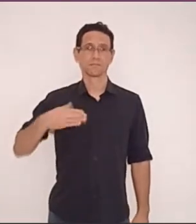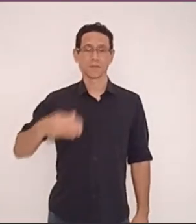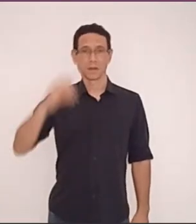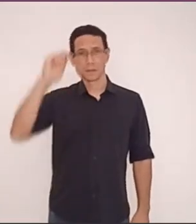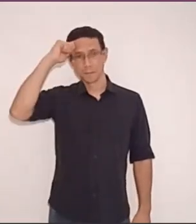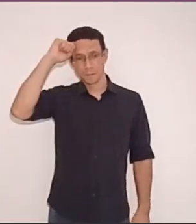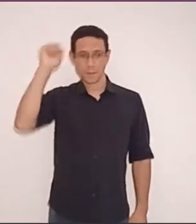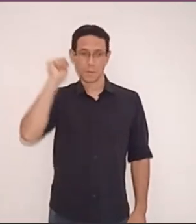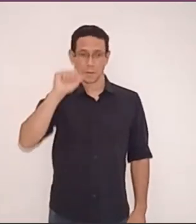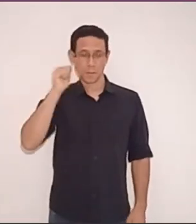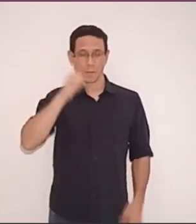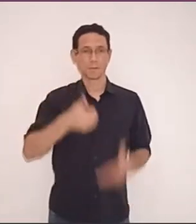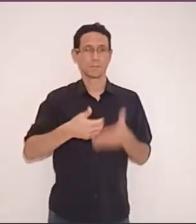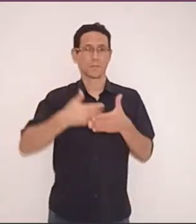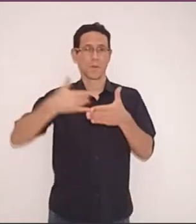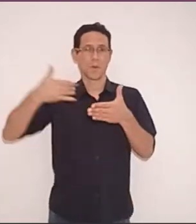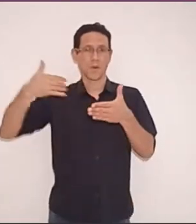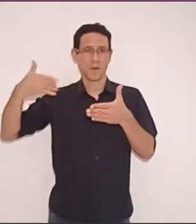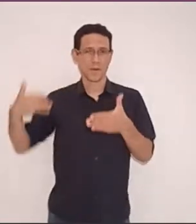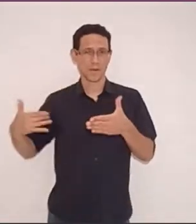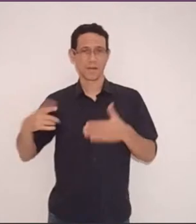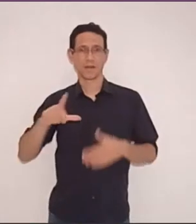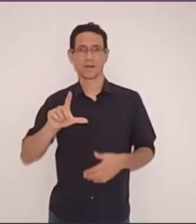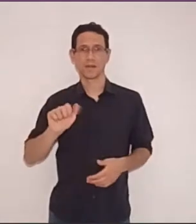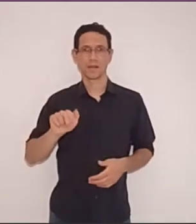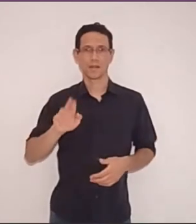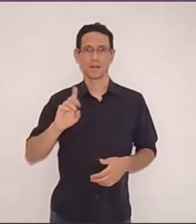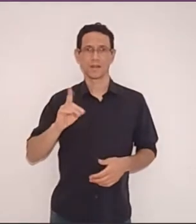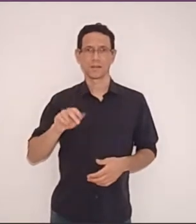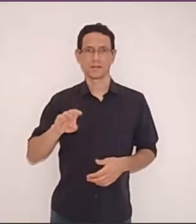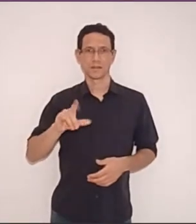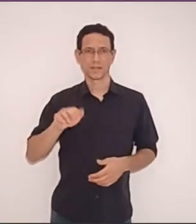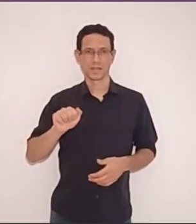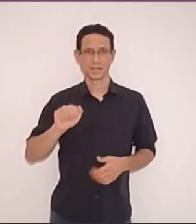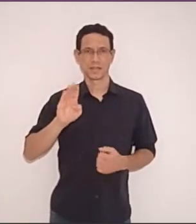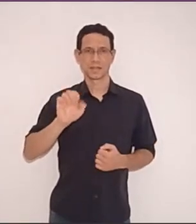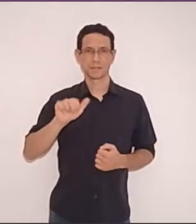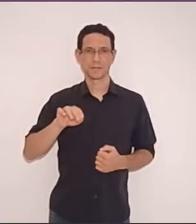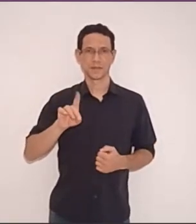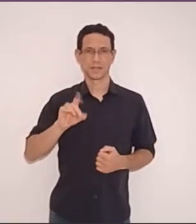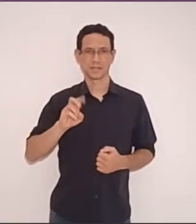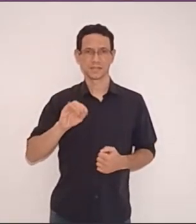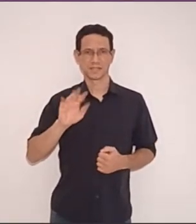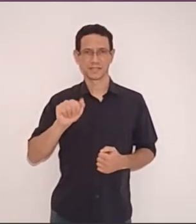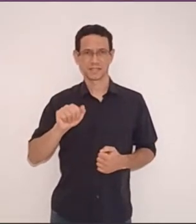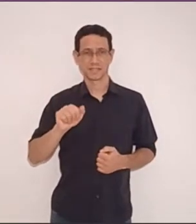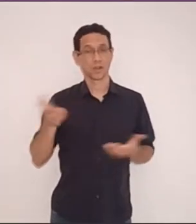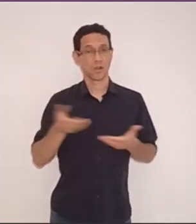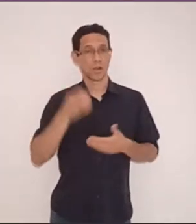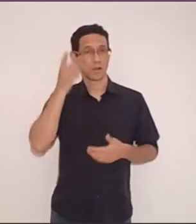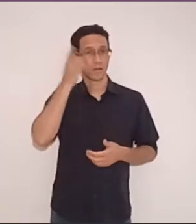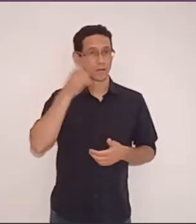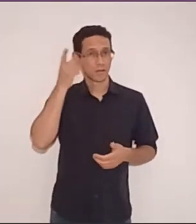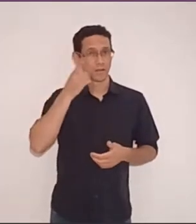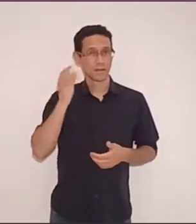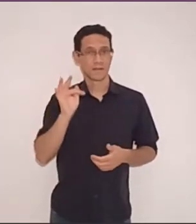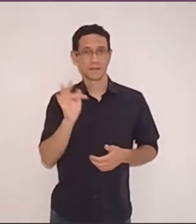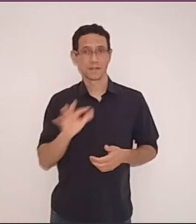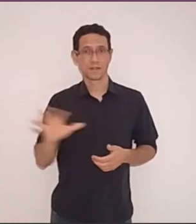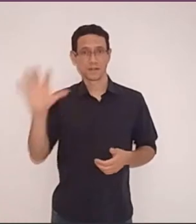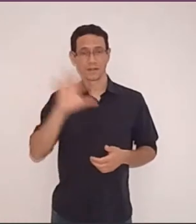pretas que vieram bem antes de mim como laudelina de Campos Melo Benedita da Silva que a nossa atual deputada Federal